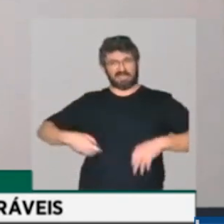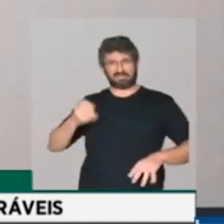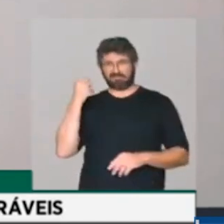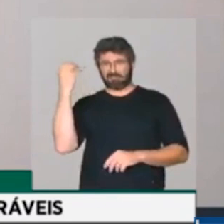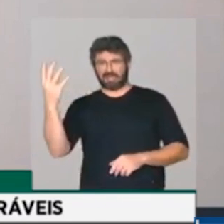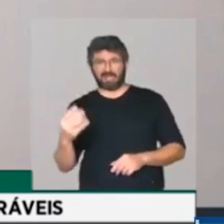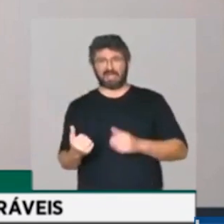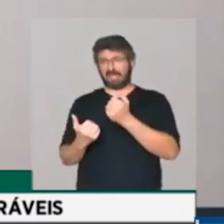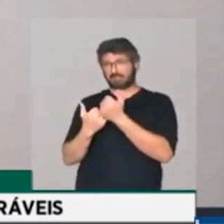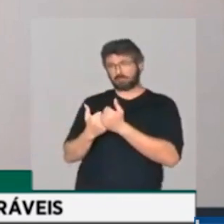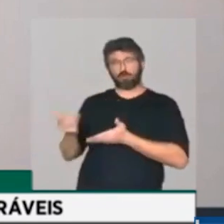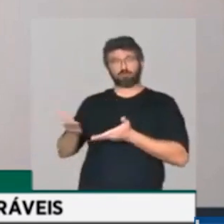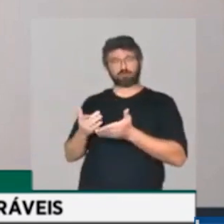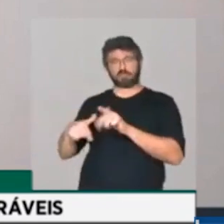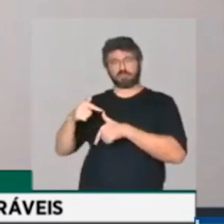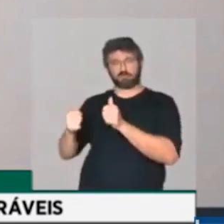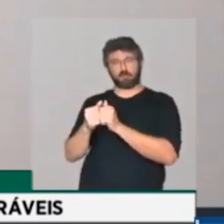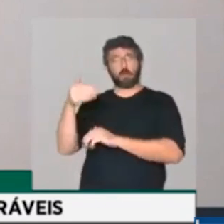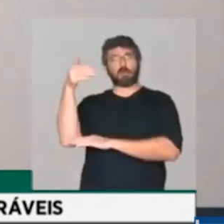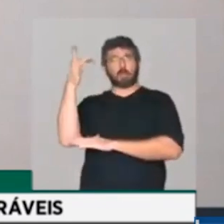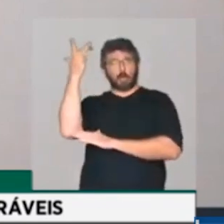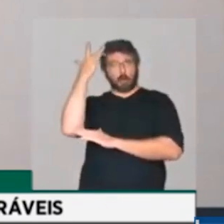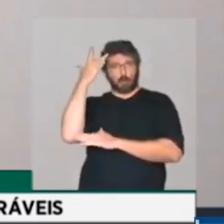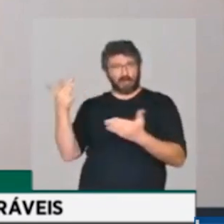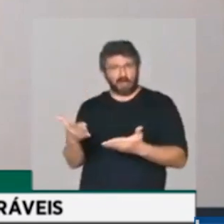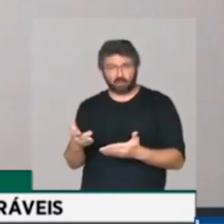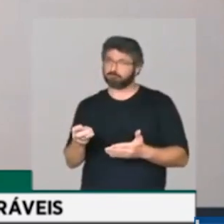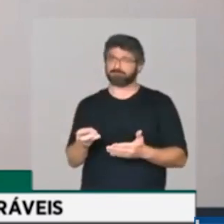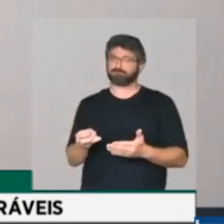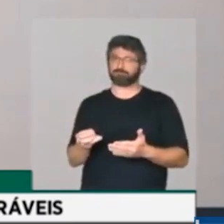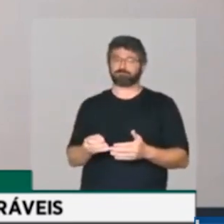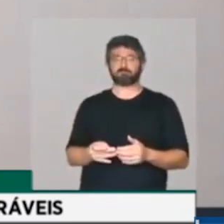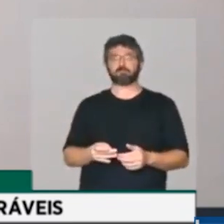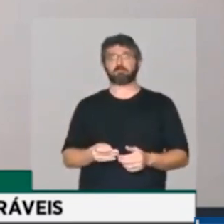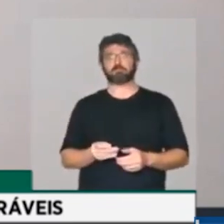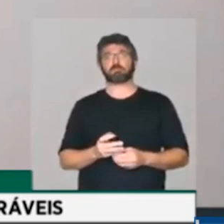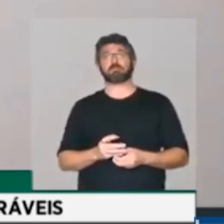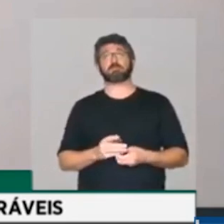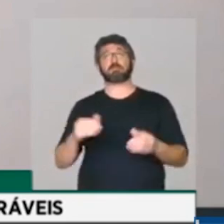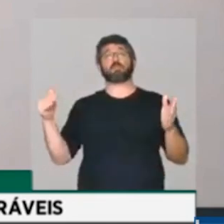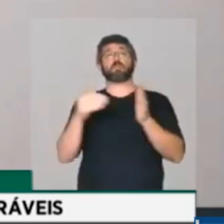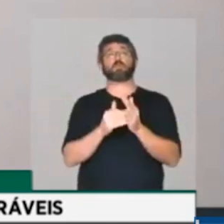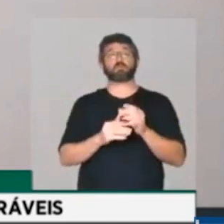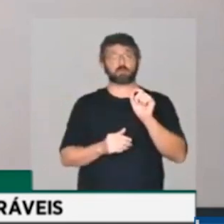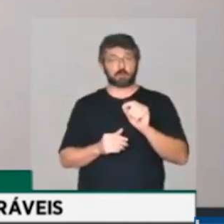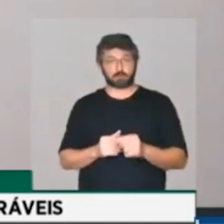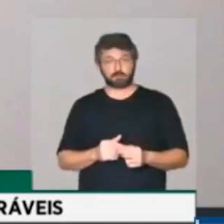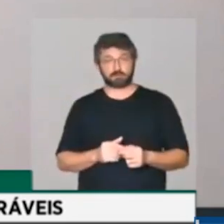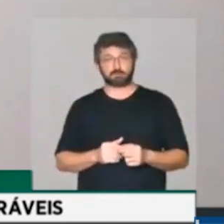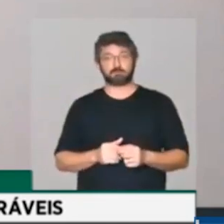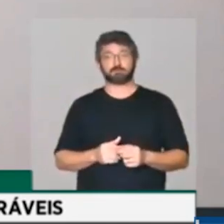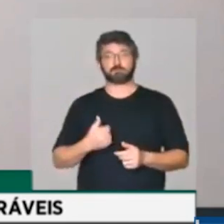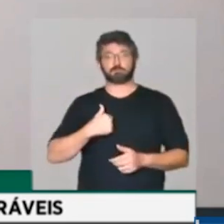com viagem, com assessor, com funcionários em hotéis de luxo, nesse momento de crise e de pandemia. E para finalizar, Sr. Presidente,